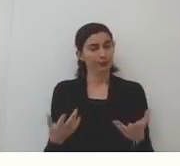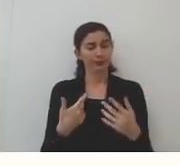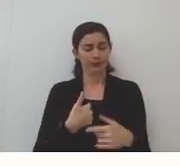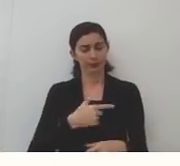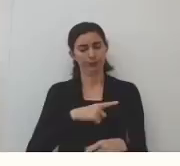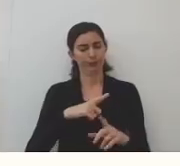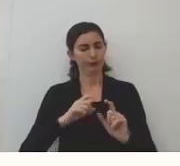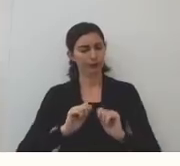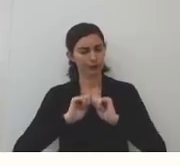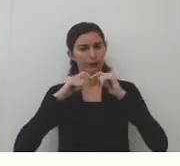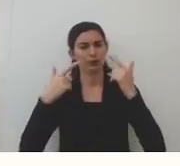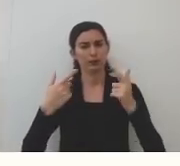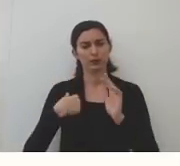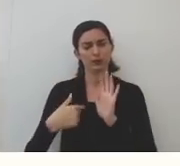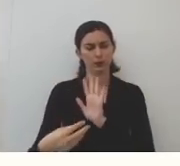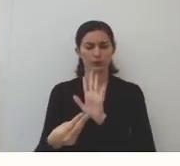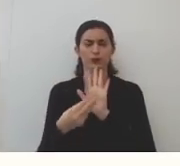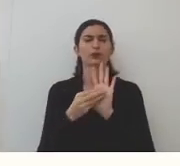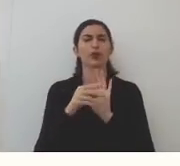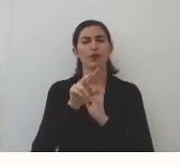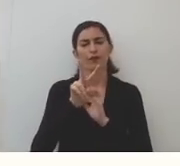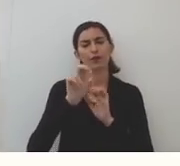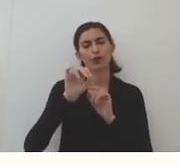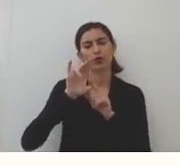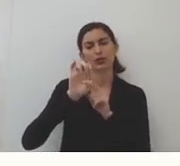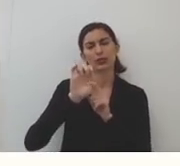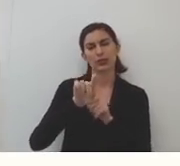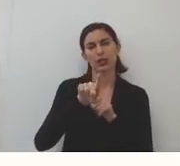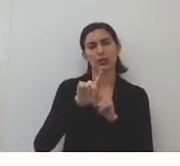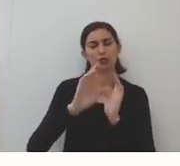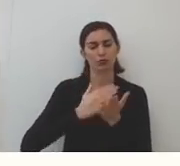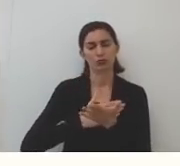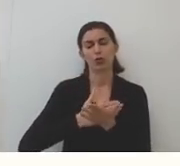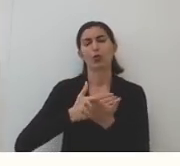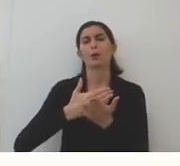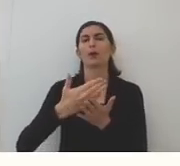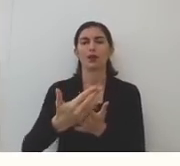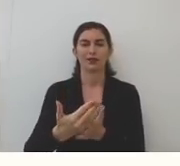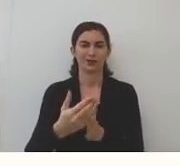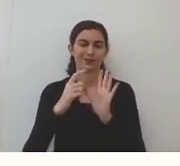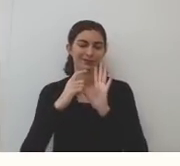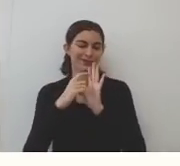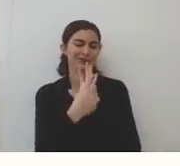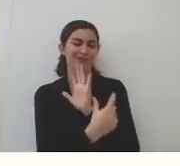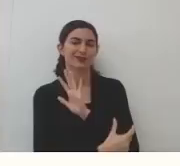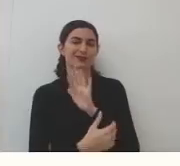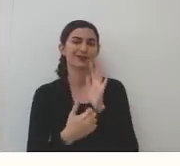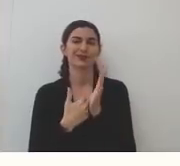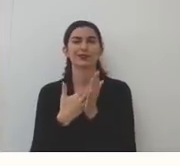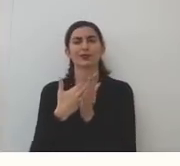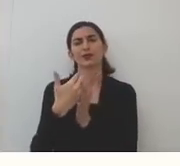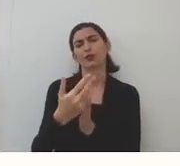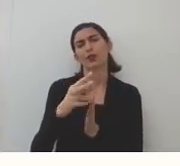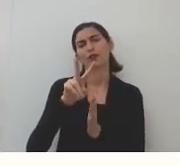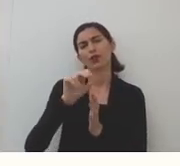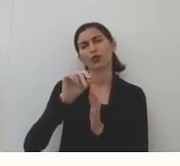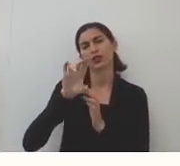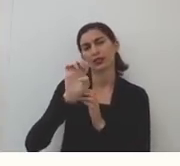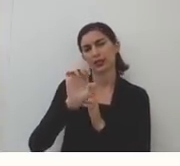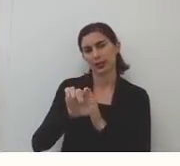tem claramente essa presença do você. Na verdade, ele já inicia esse trecho, né, com você.